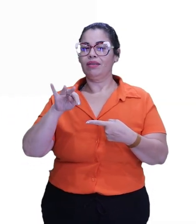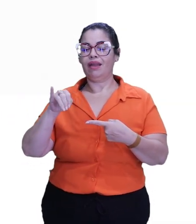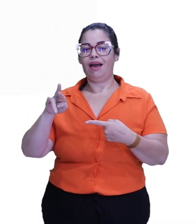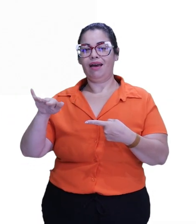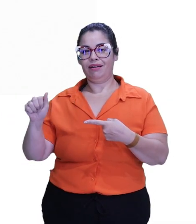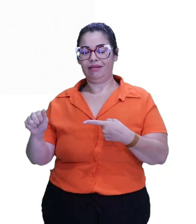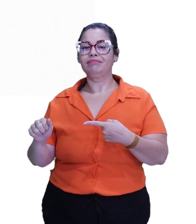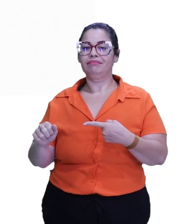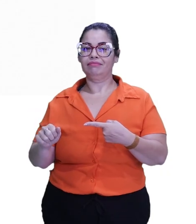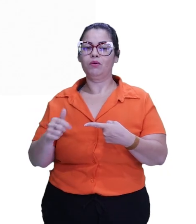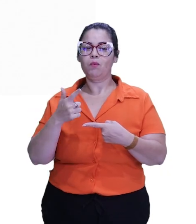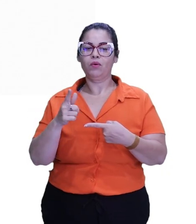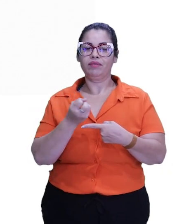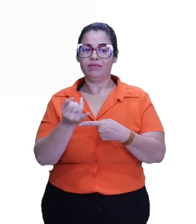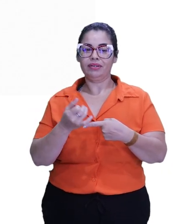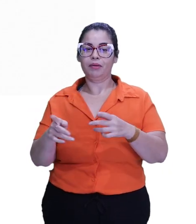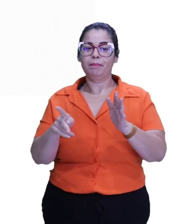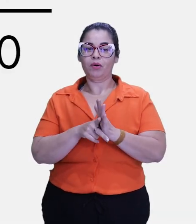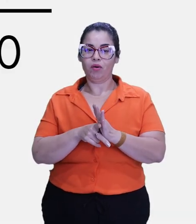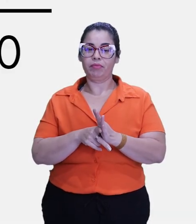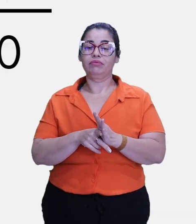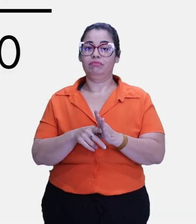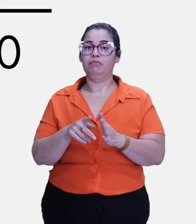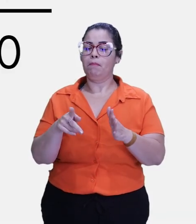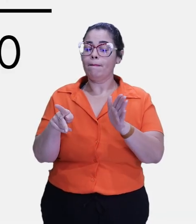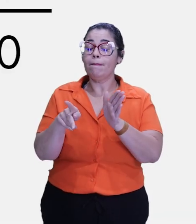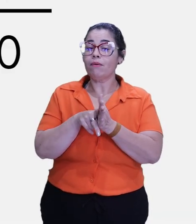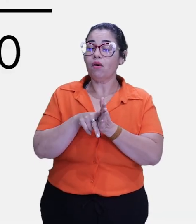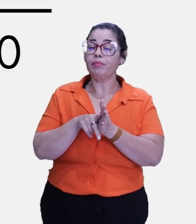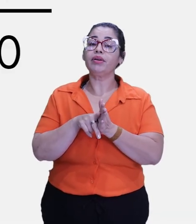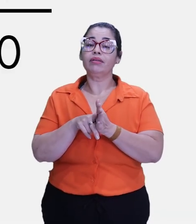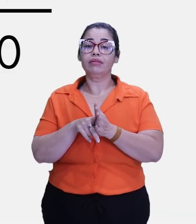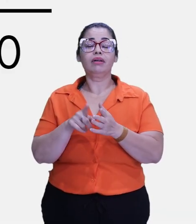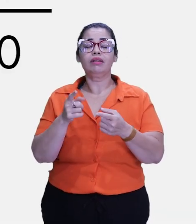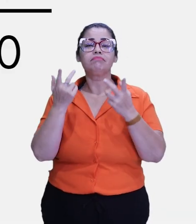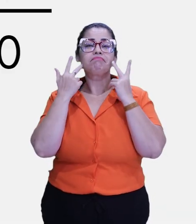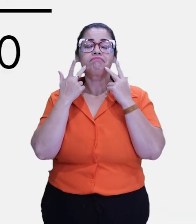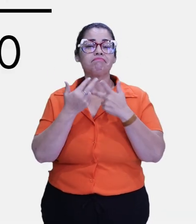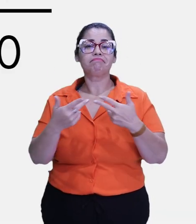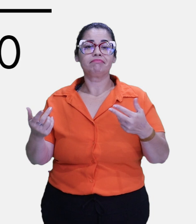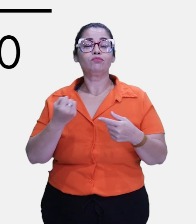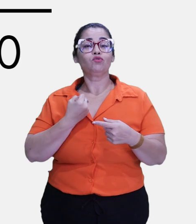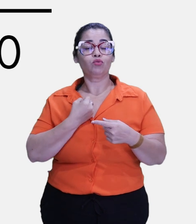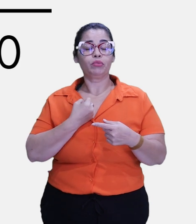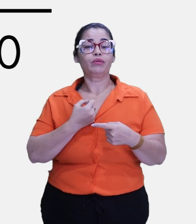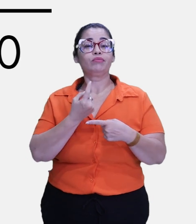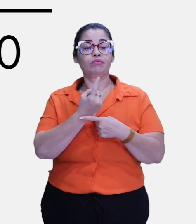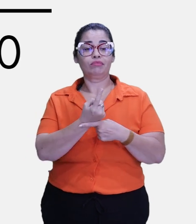Agora vamos às frações próprias. Chamamos de frações próprias essas frações comuns, em